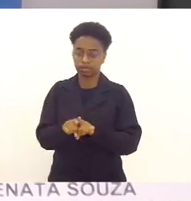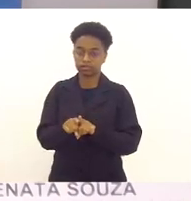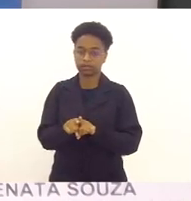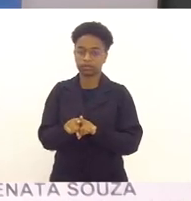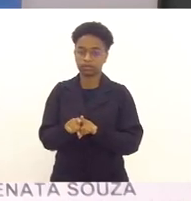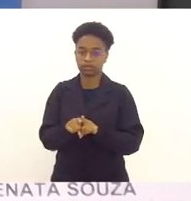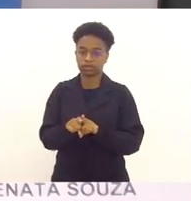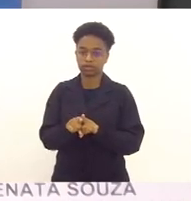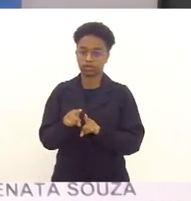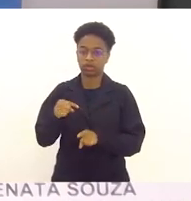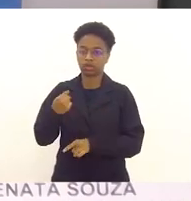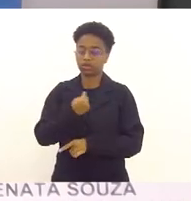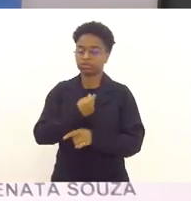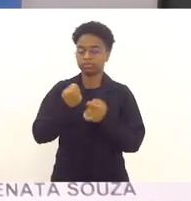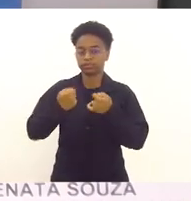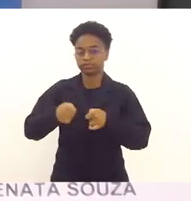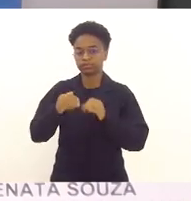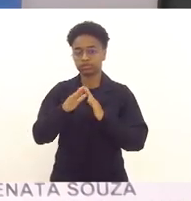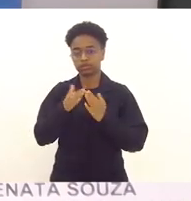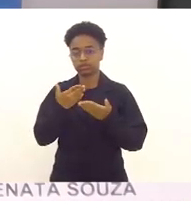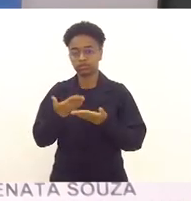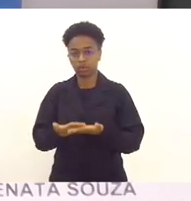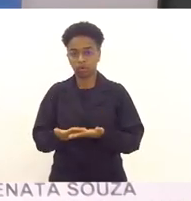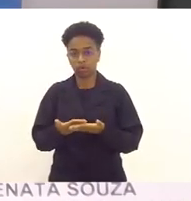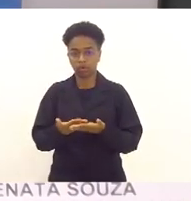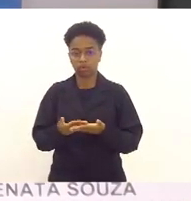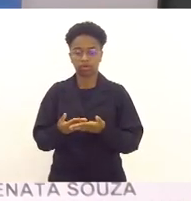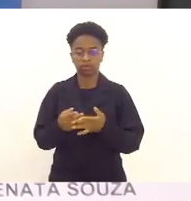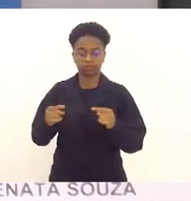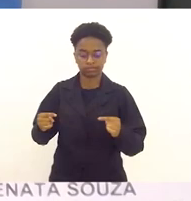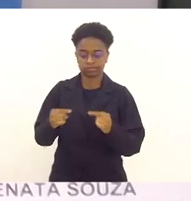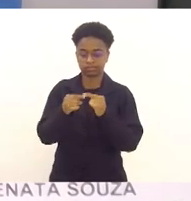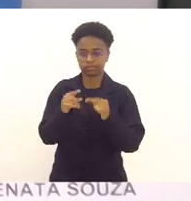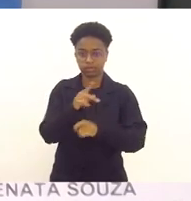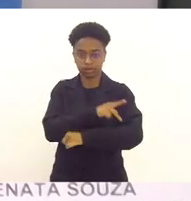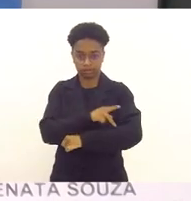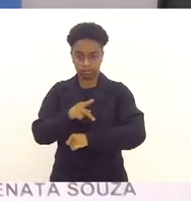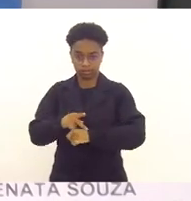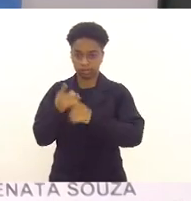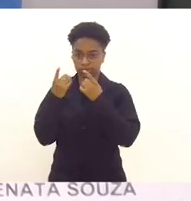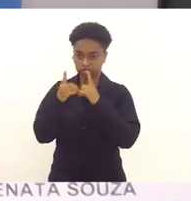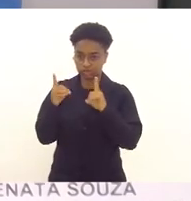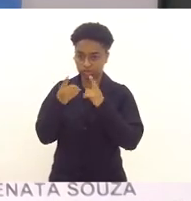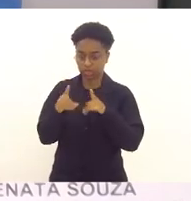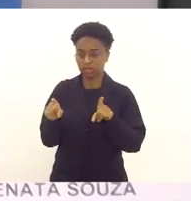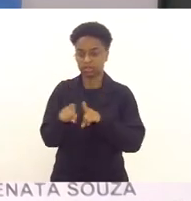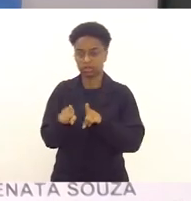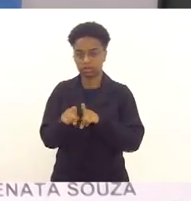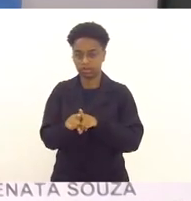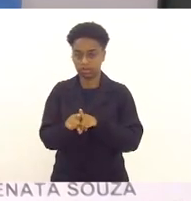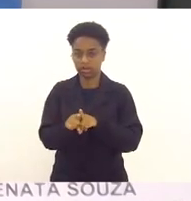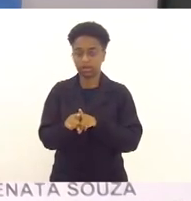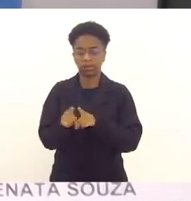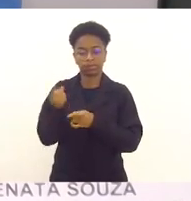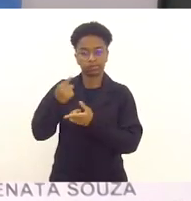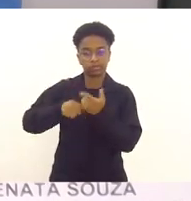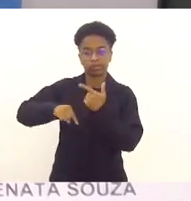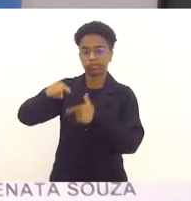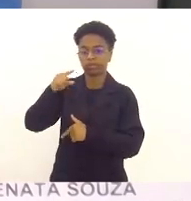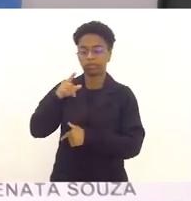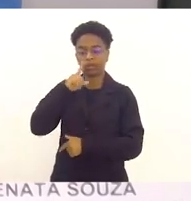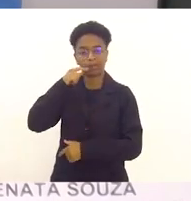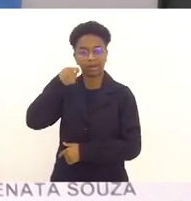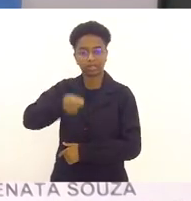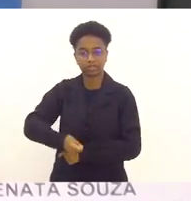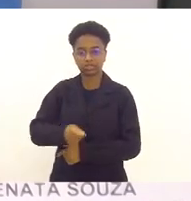quer essa escola tratando pedagogicamente didaticamente da superação do